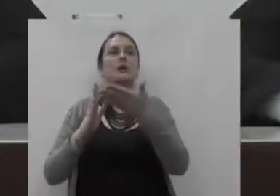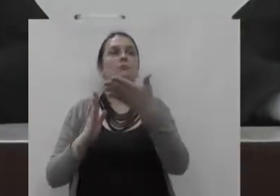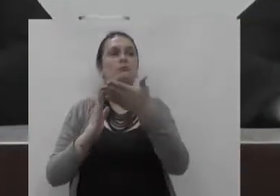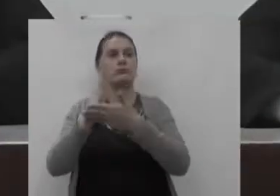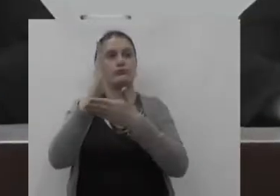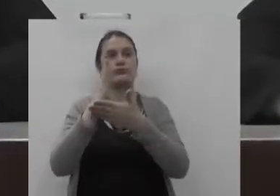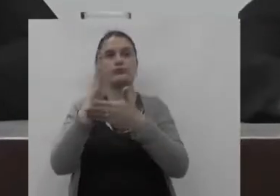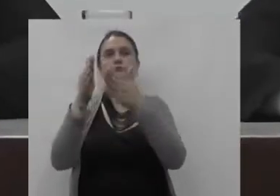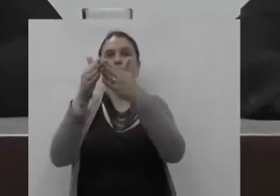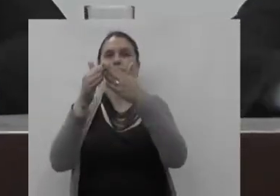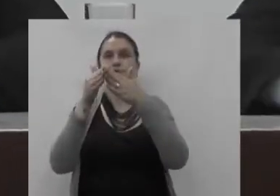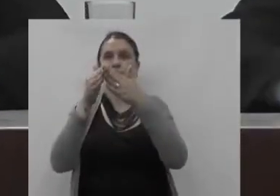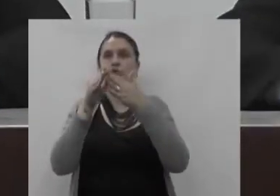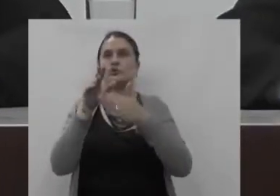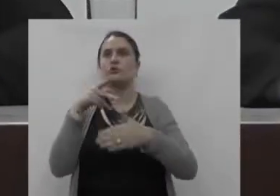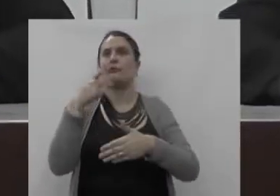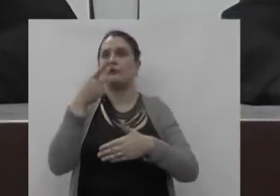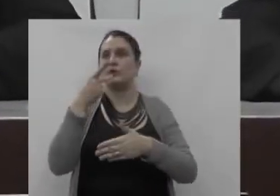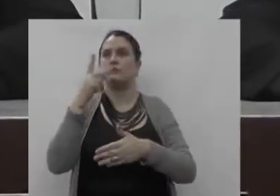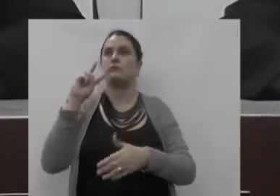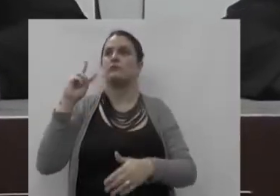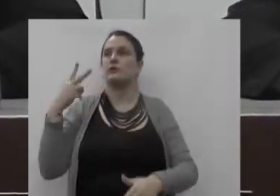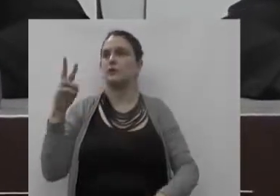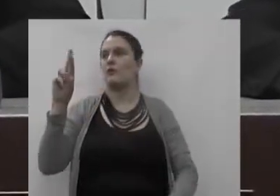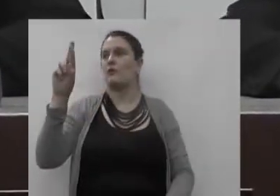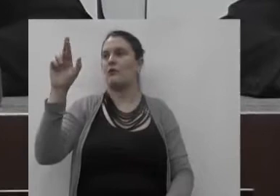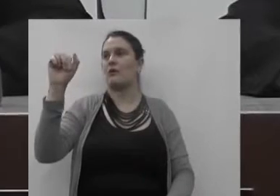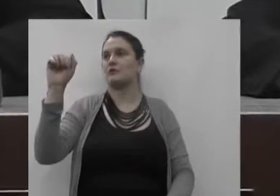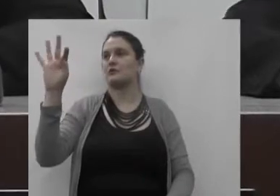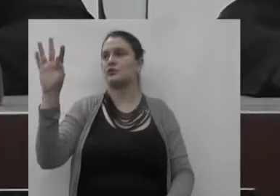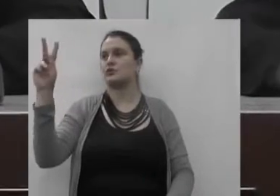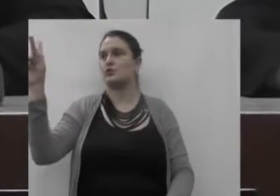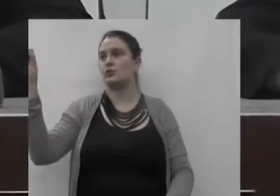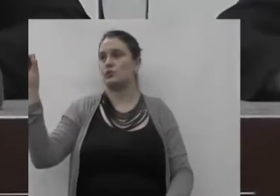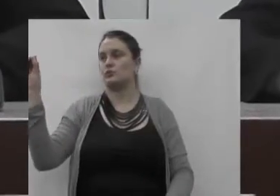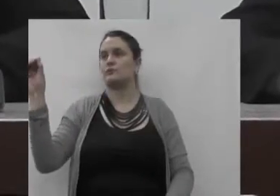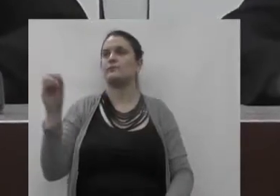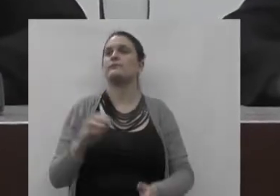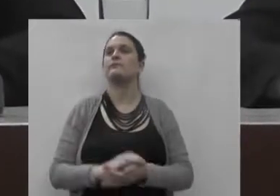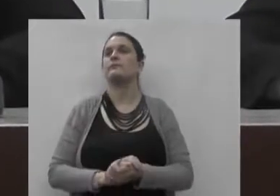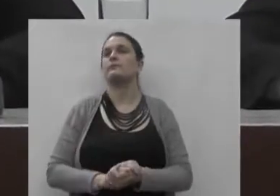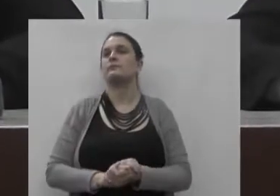Aprovado, então, o requerimento verbal do vereador Valdecir José Rático,